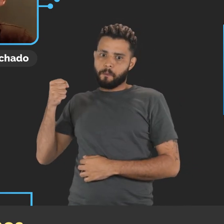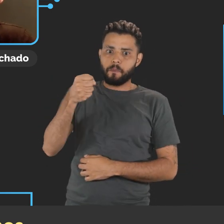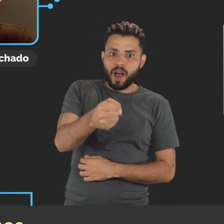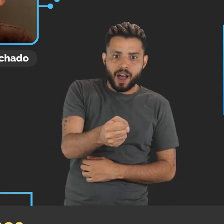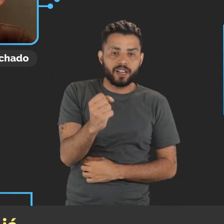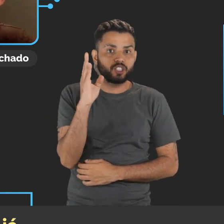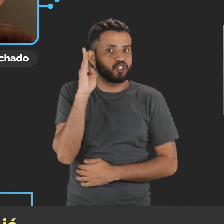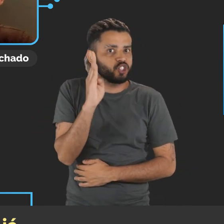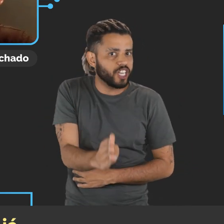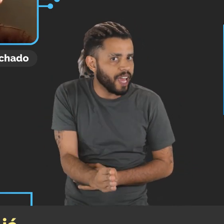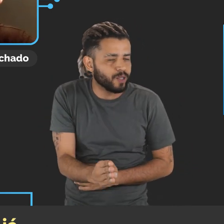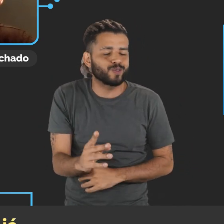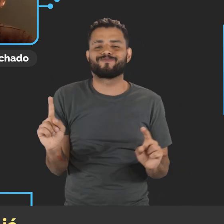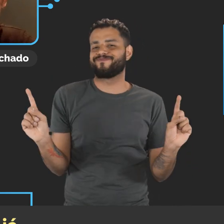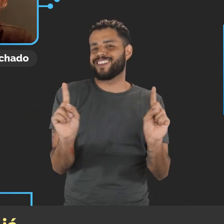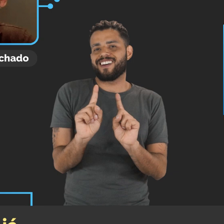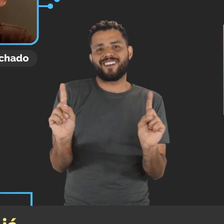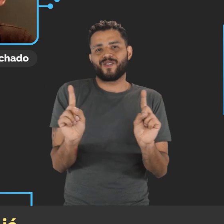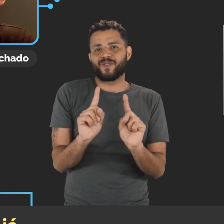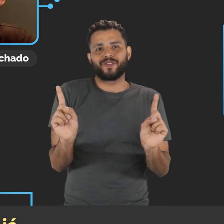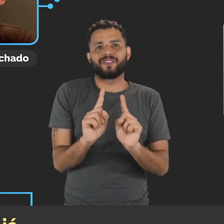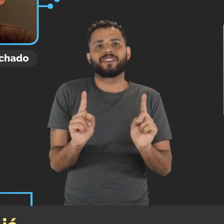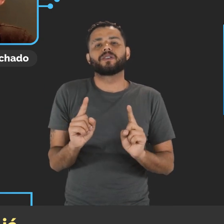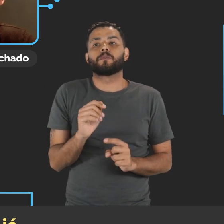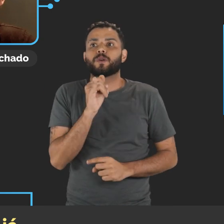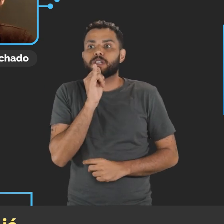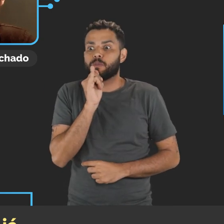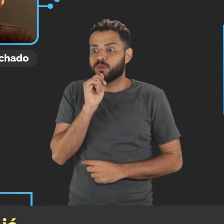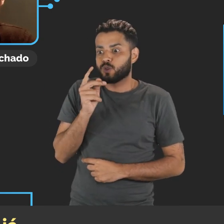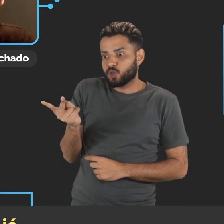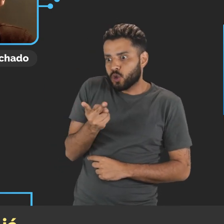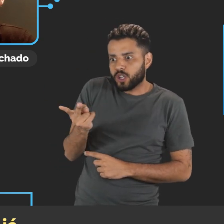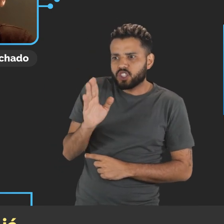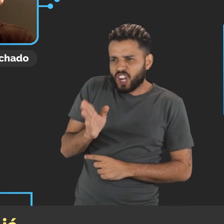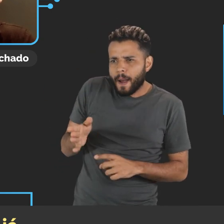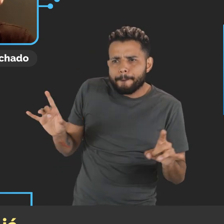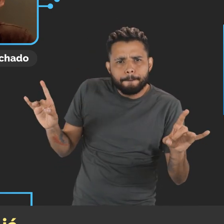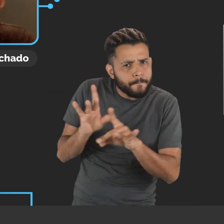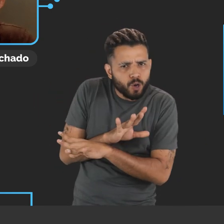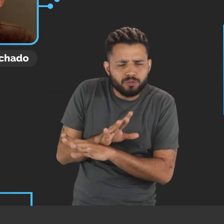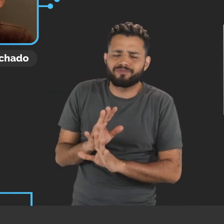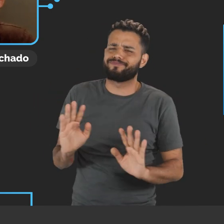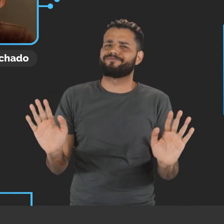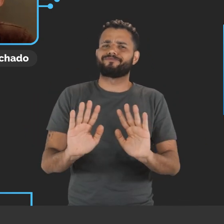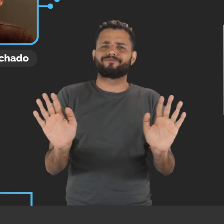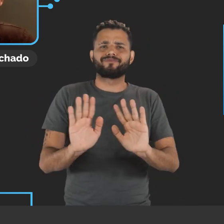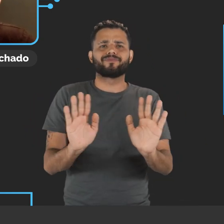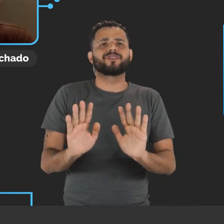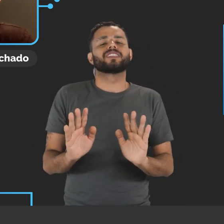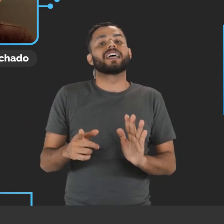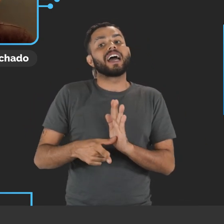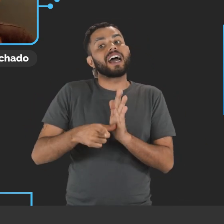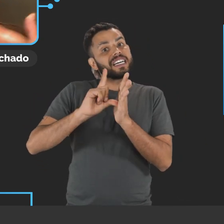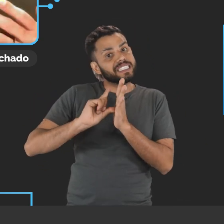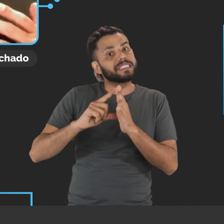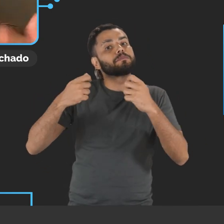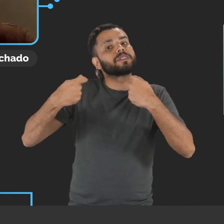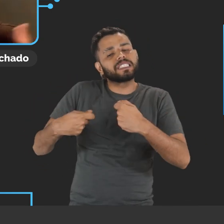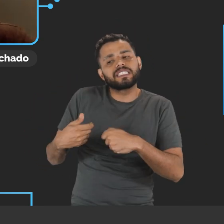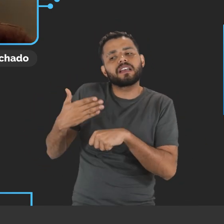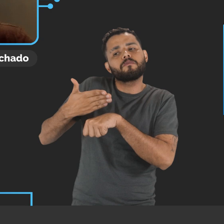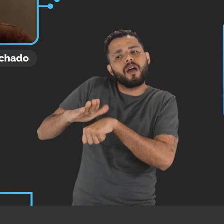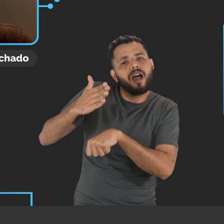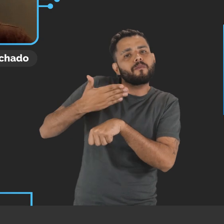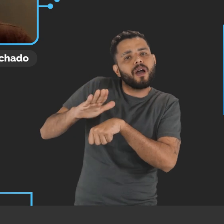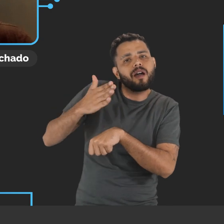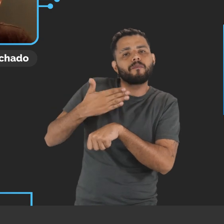no mercado, não coloca eles naquela condição de já preparados. Isso não existe, né? A gente precisa